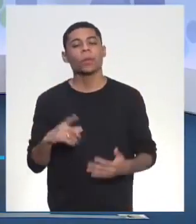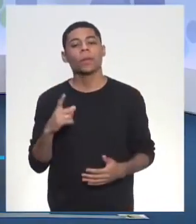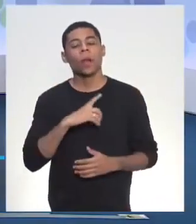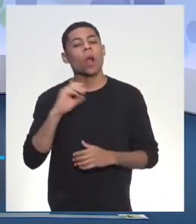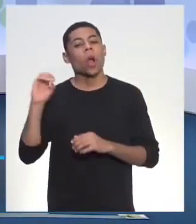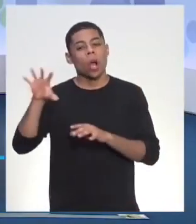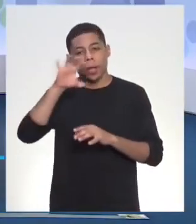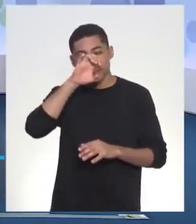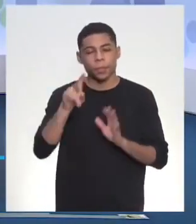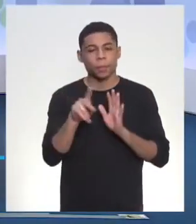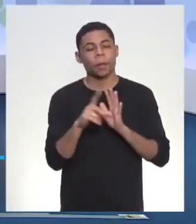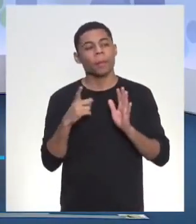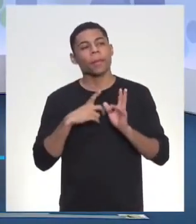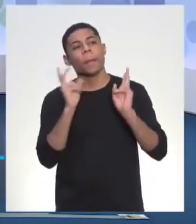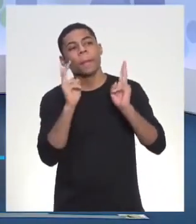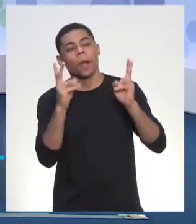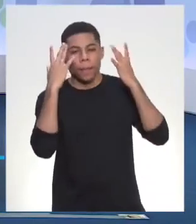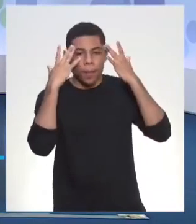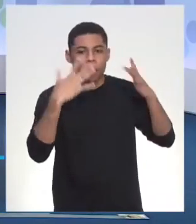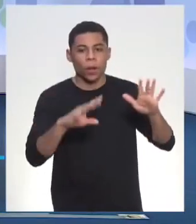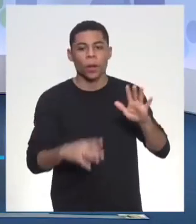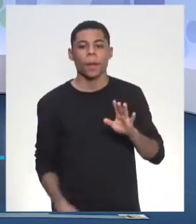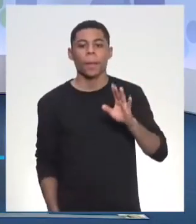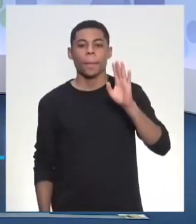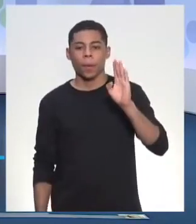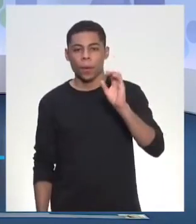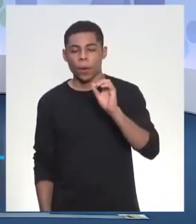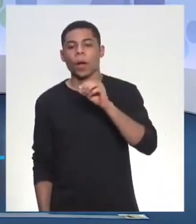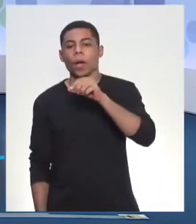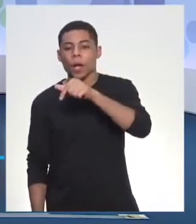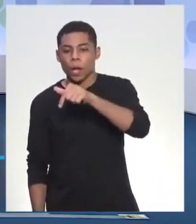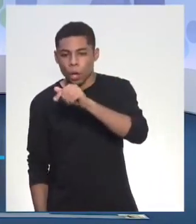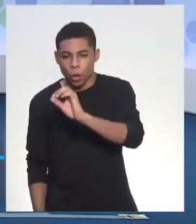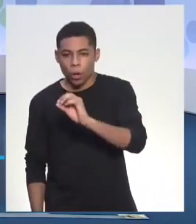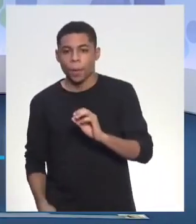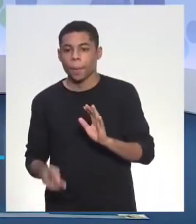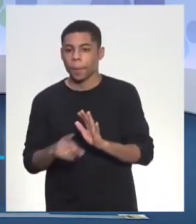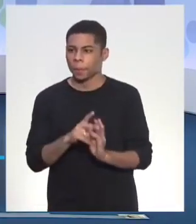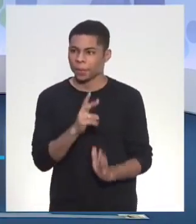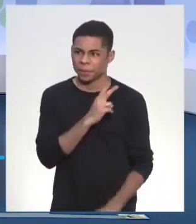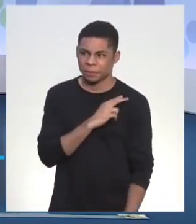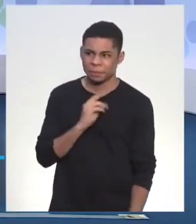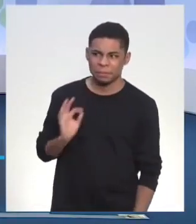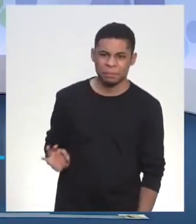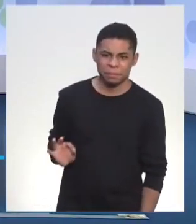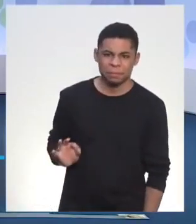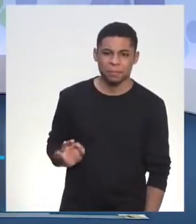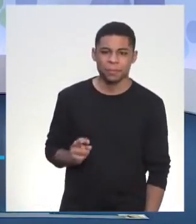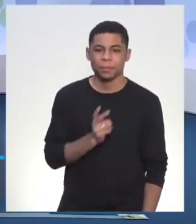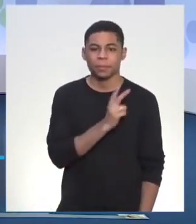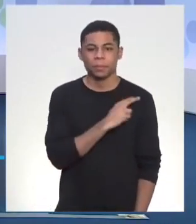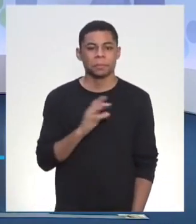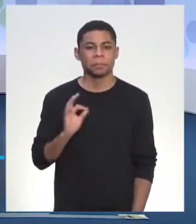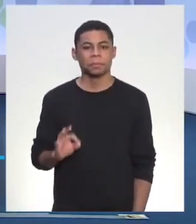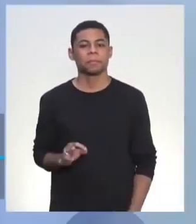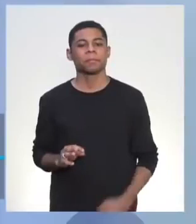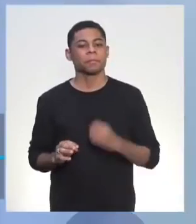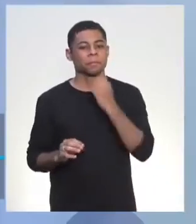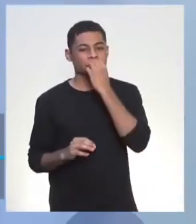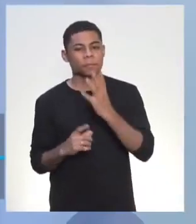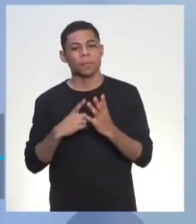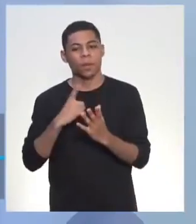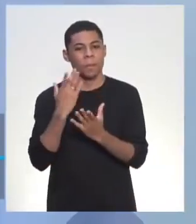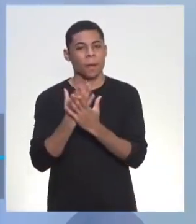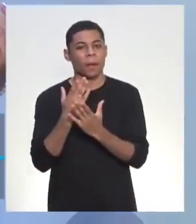Oxigênio dissolvido nos meios naturais, DBO e DQO. Esse assunto é do segundo mesmo? Ano. Do segundo ano. né? Segundo tem uma